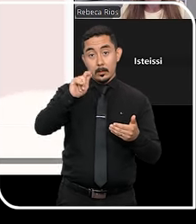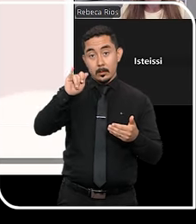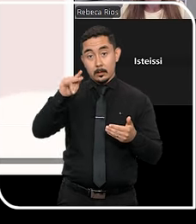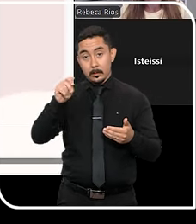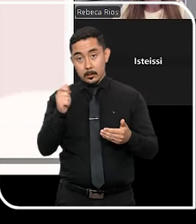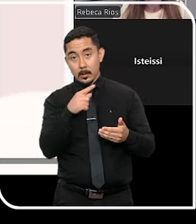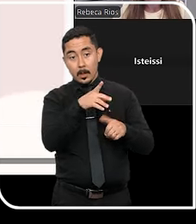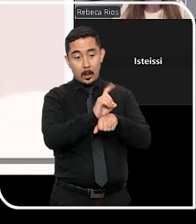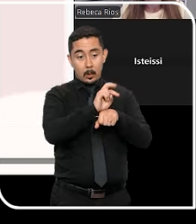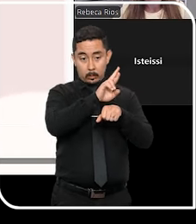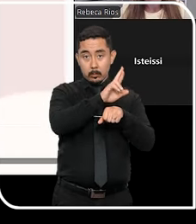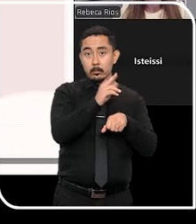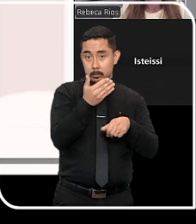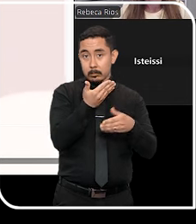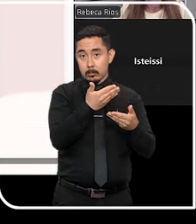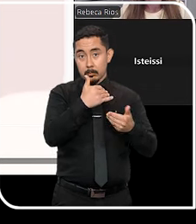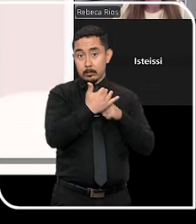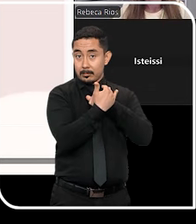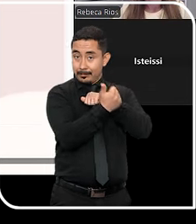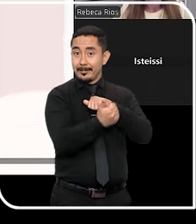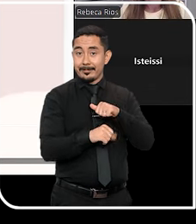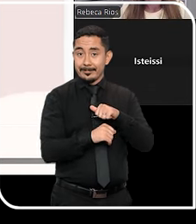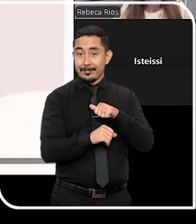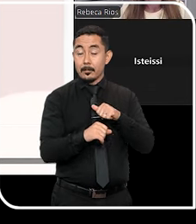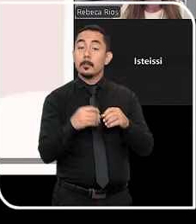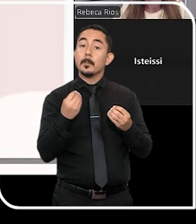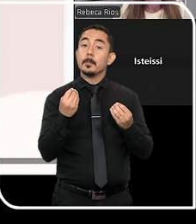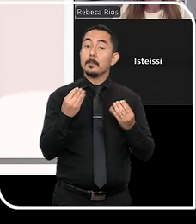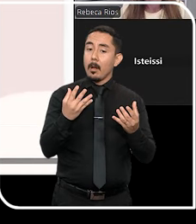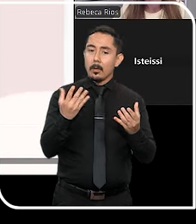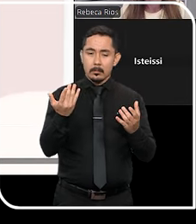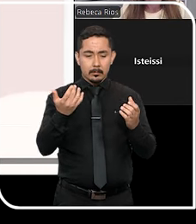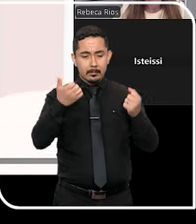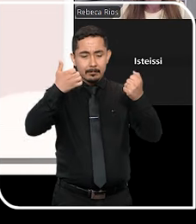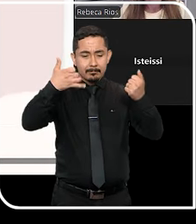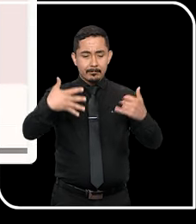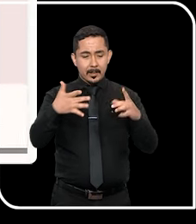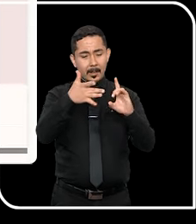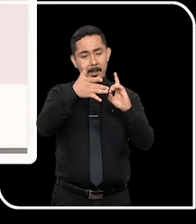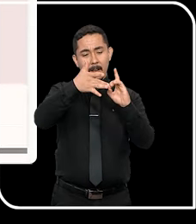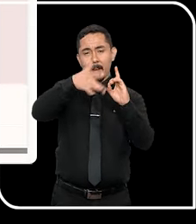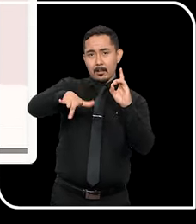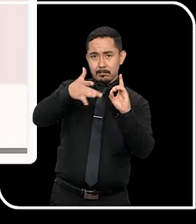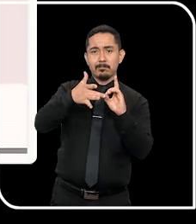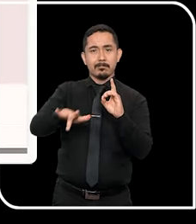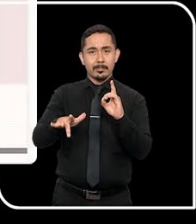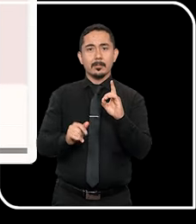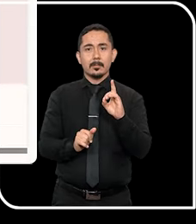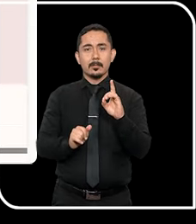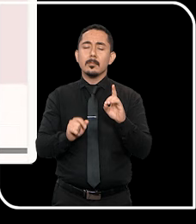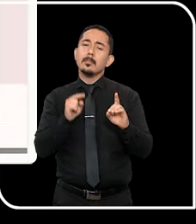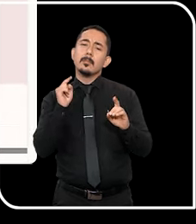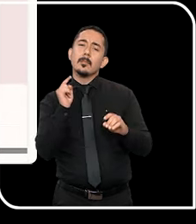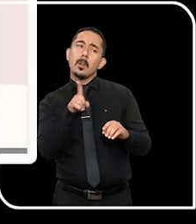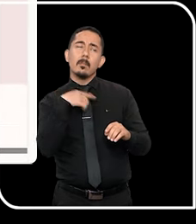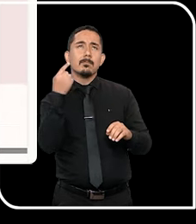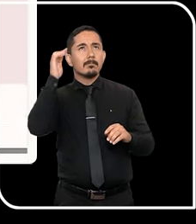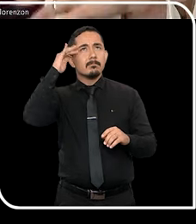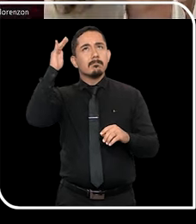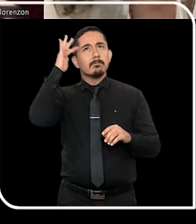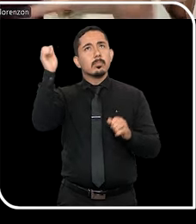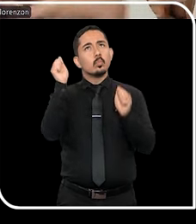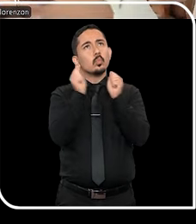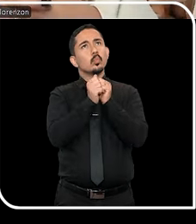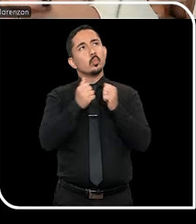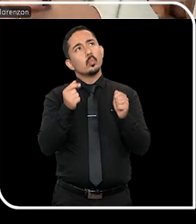Giuliana para pela dout Juliana para falar sobre eh capacitismo e pensamos de quando o convite surgiu